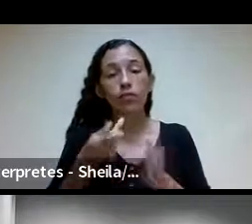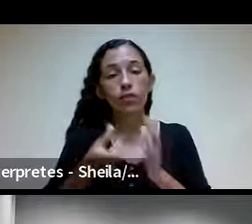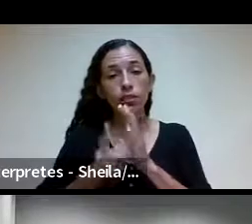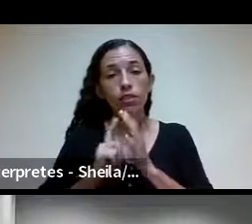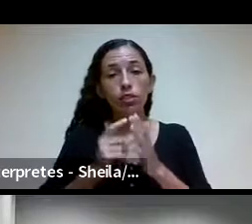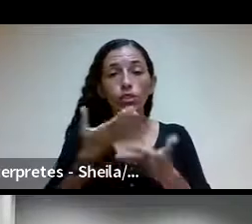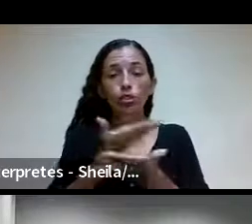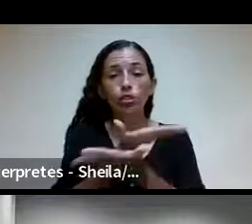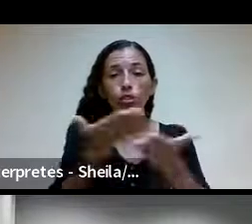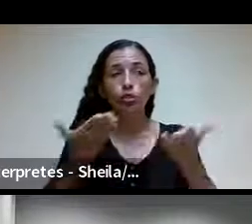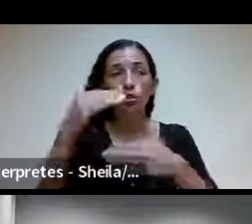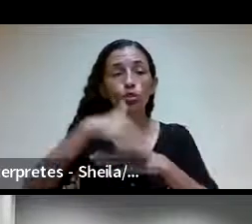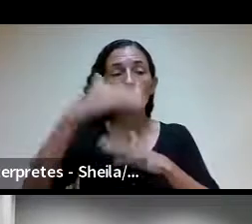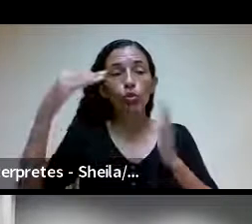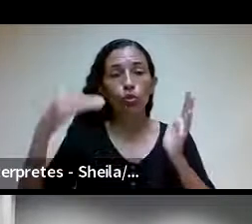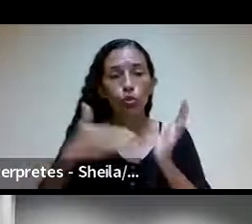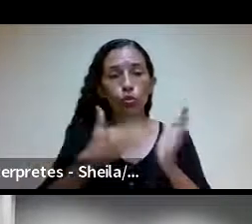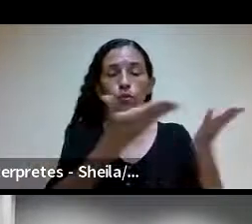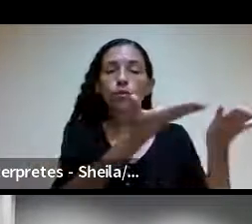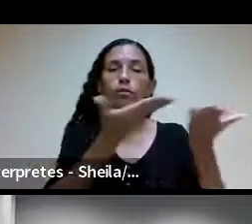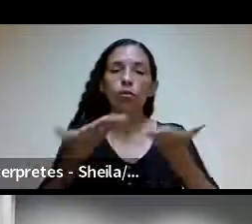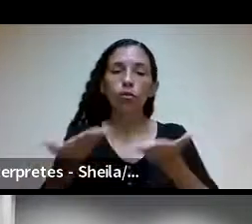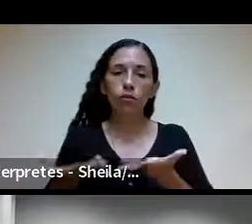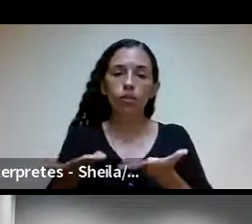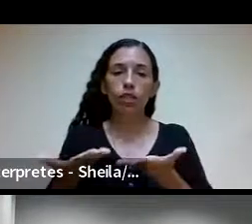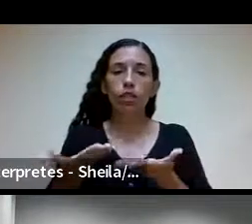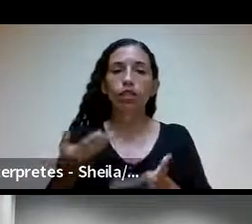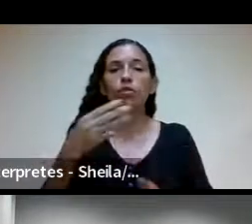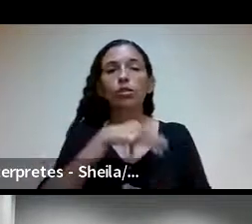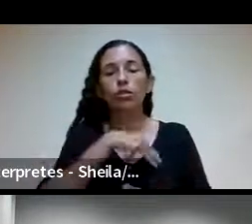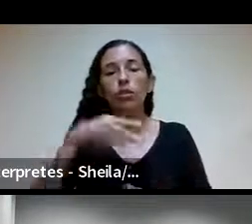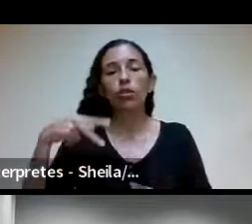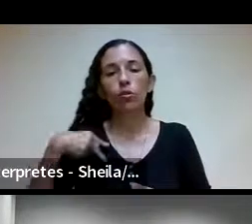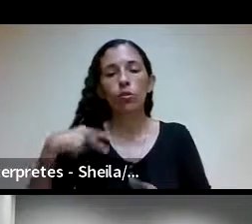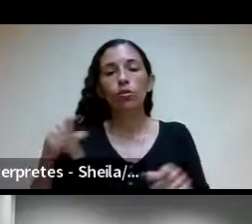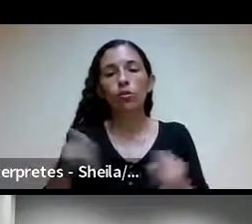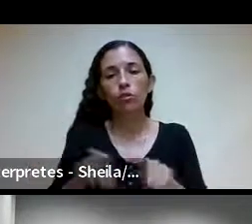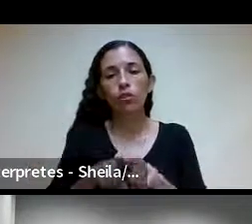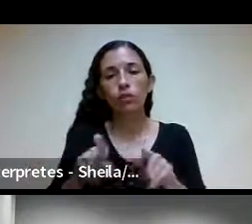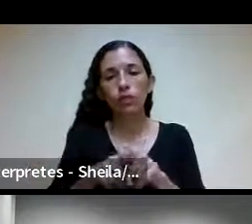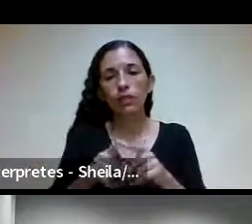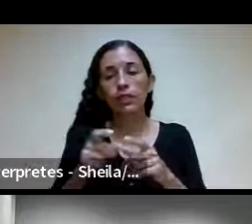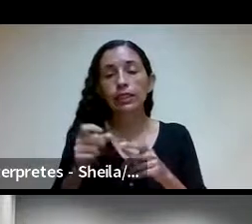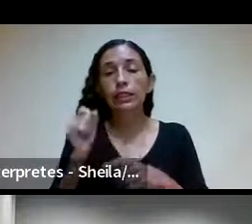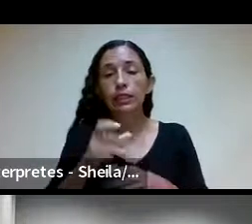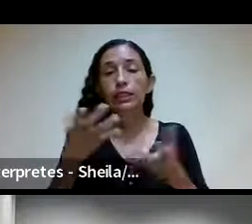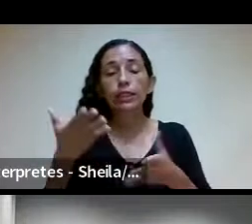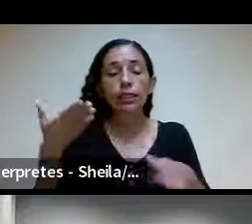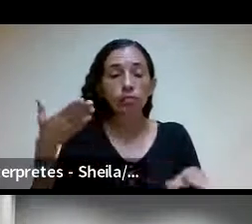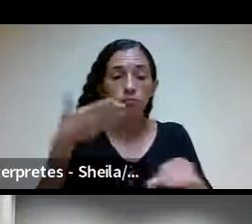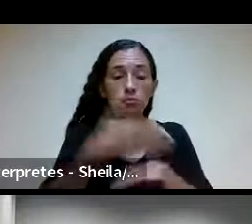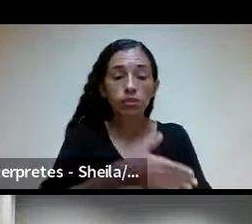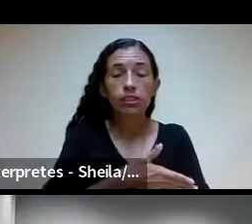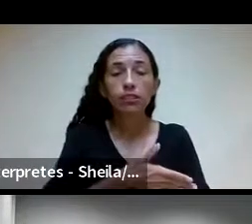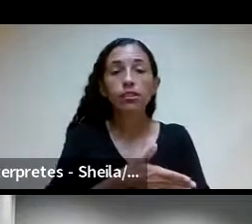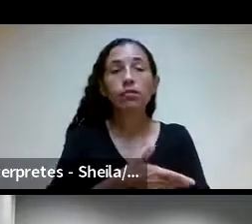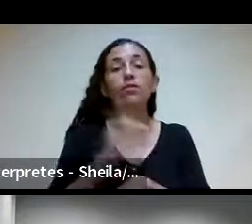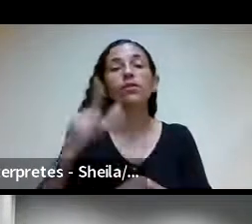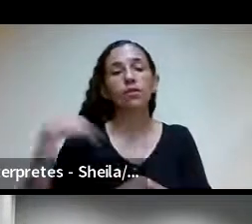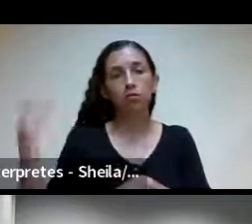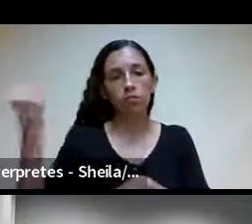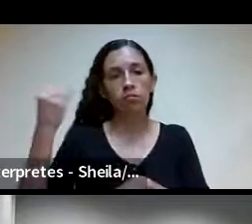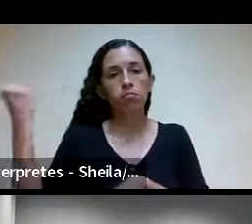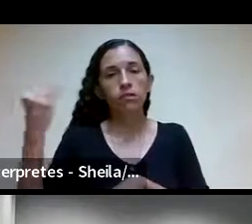convidados. O Ministério Público também, se puder contribuir, será muito bem-vindo, pelo doutor